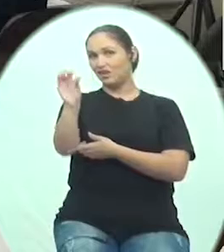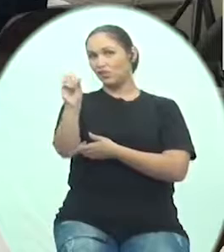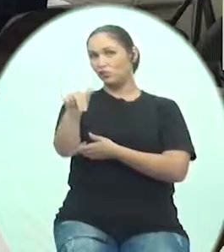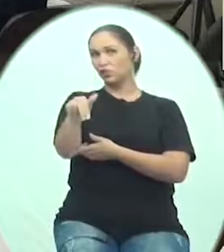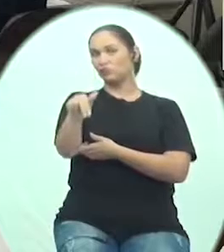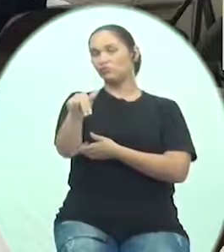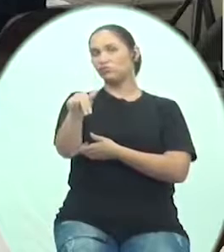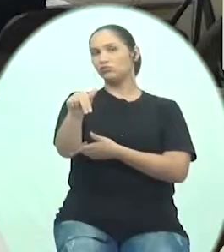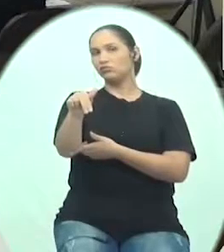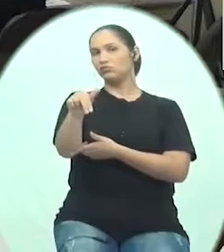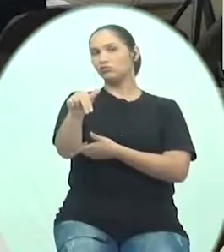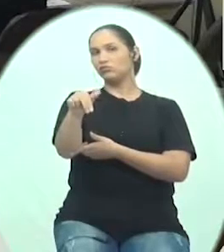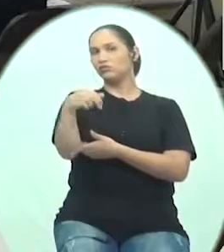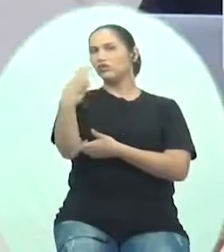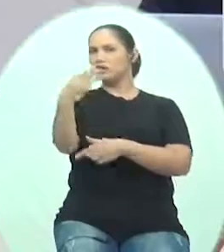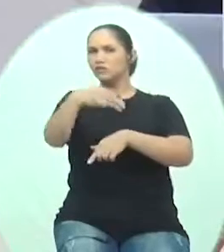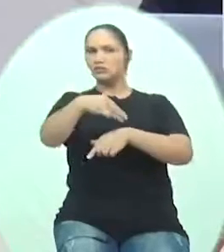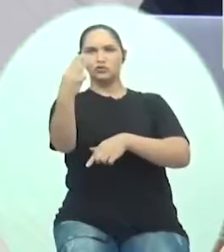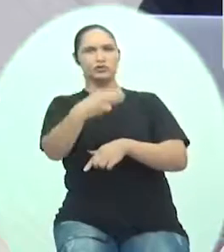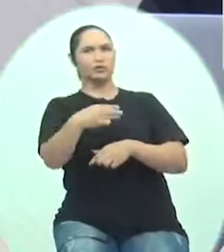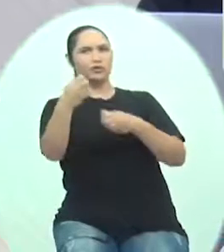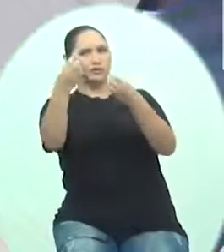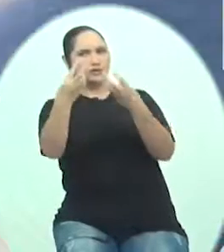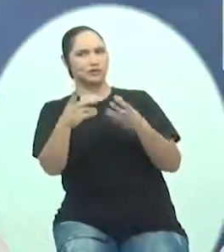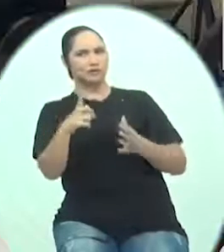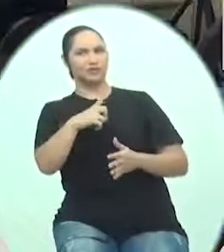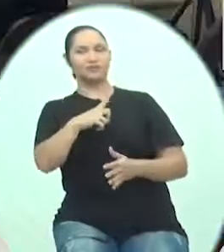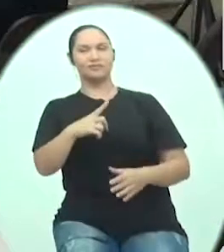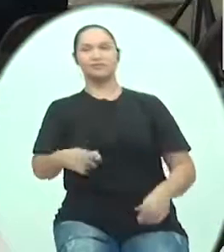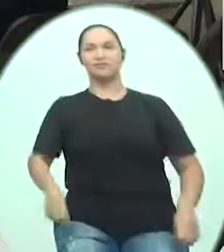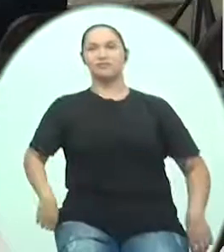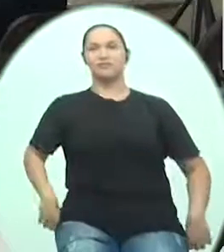você vossa excelência dispõe 3 minutos e meio